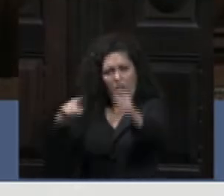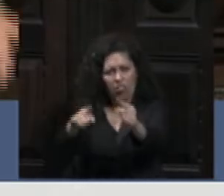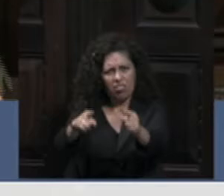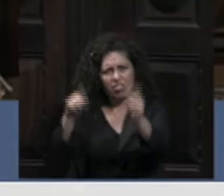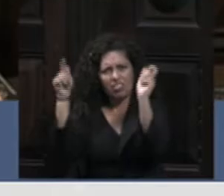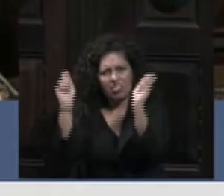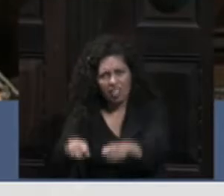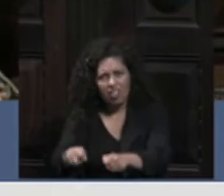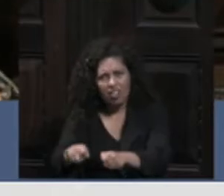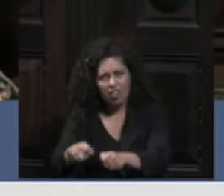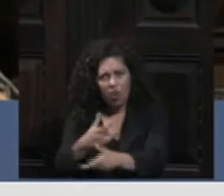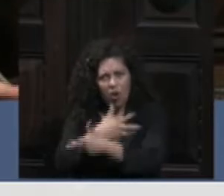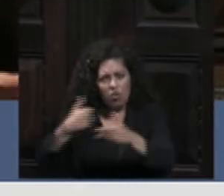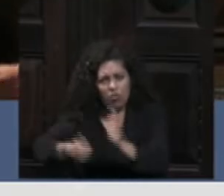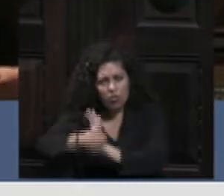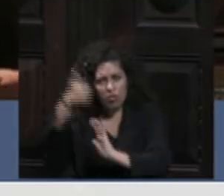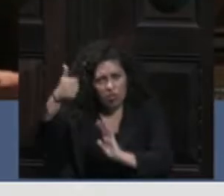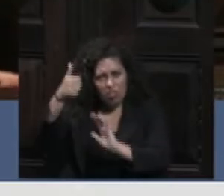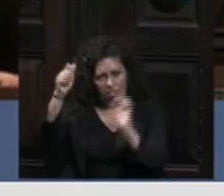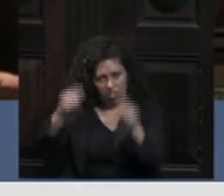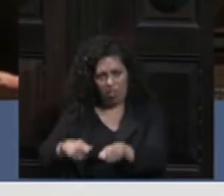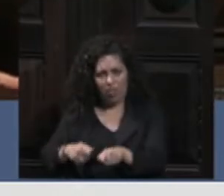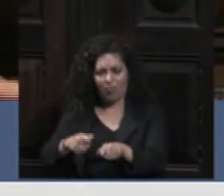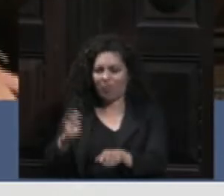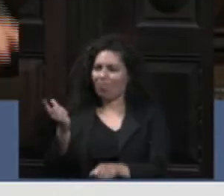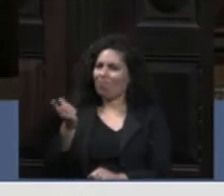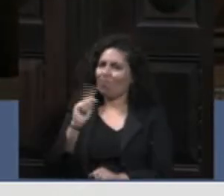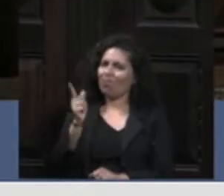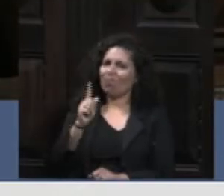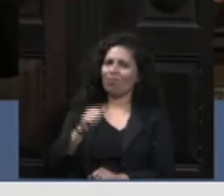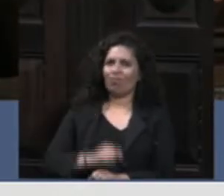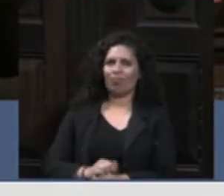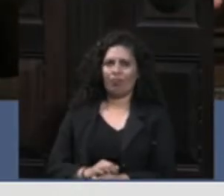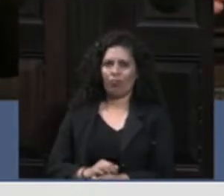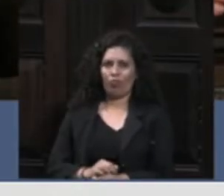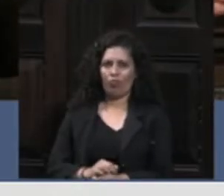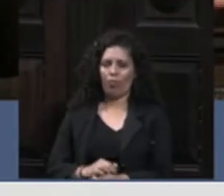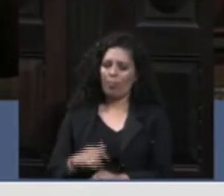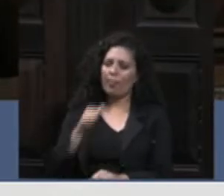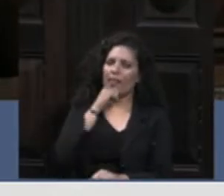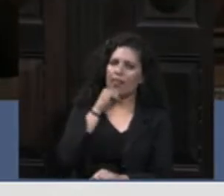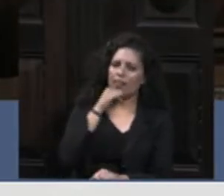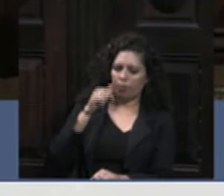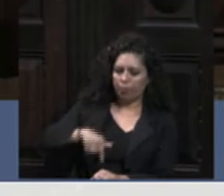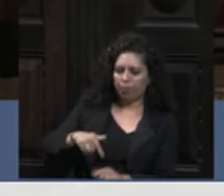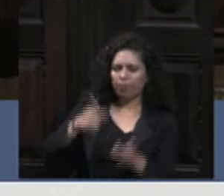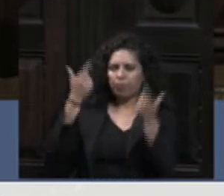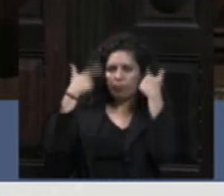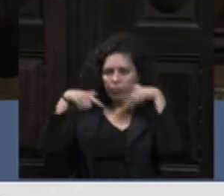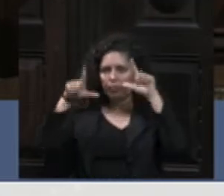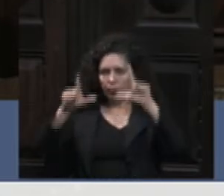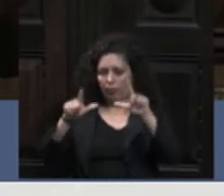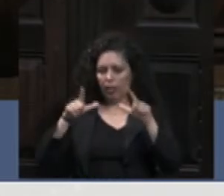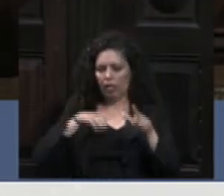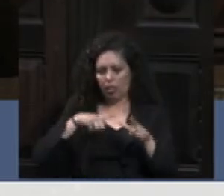diversas matizes de pensamento, mais à direita, mais ao